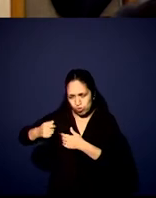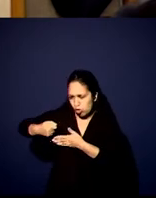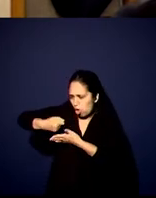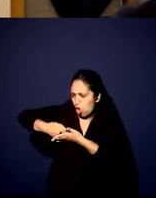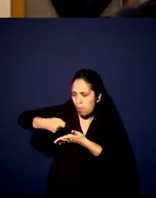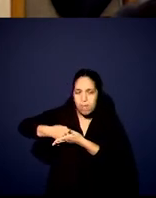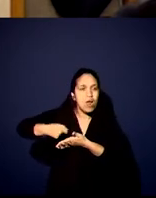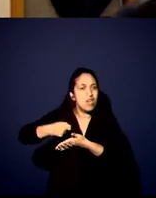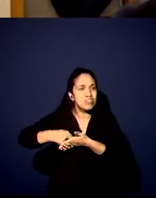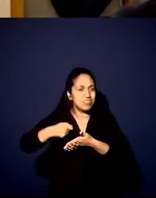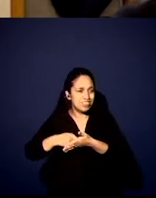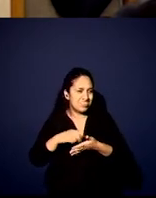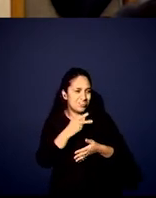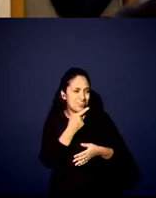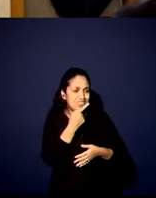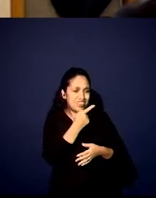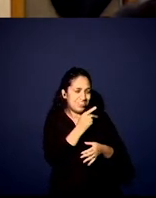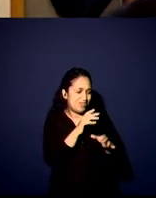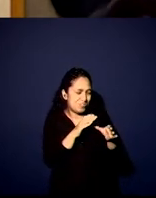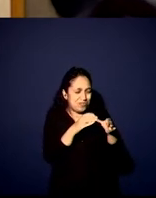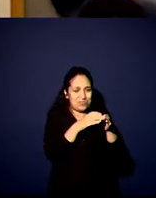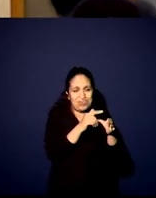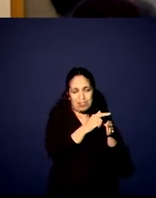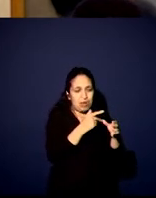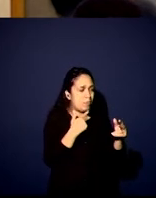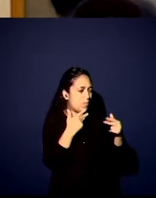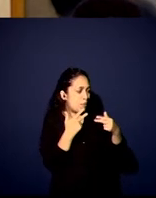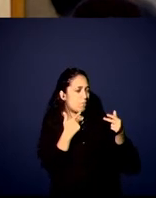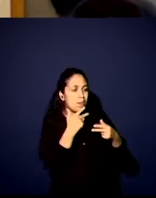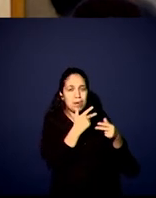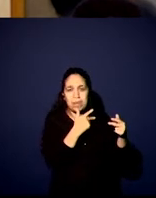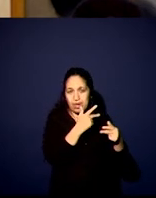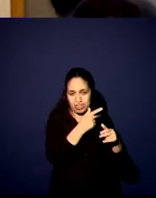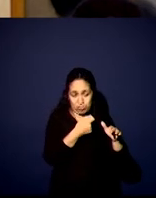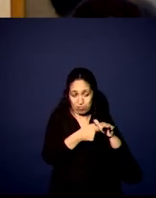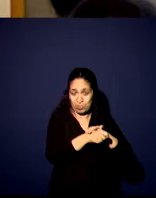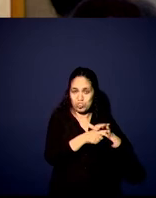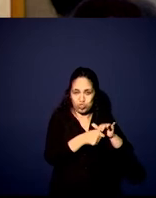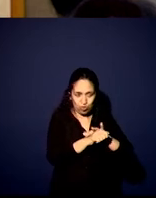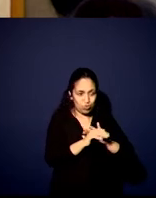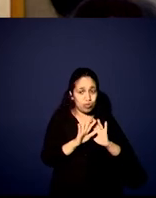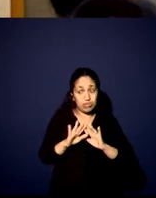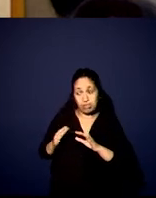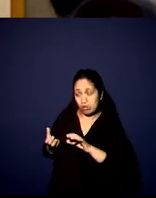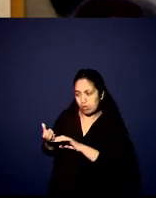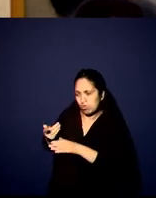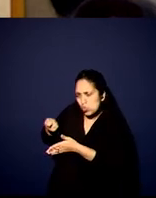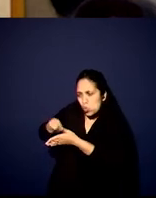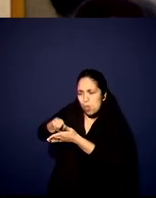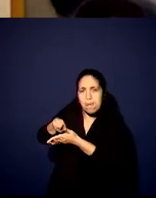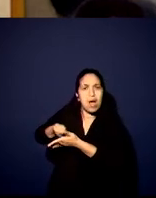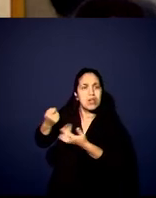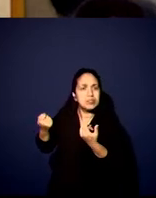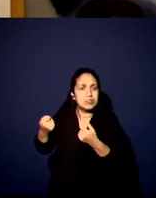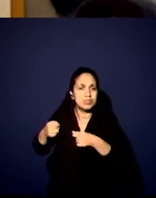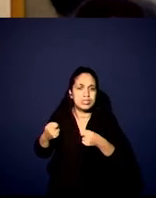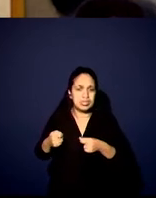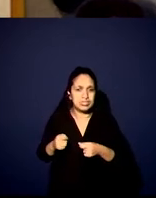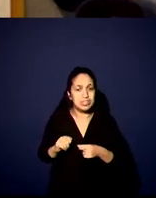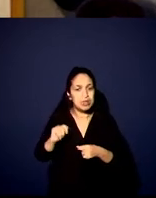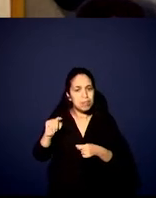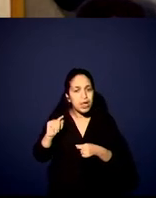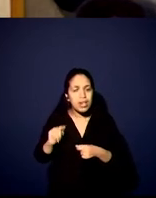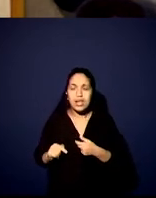eu dizia isso ali a pouco um grupo menor de investidores o congresso tem que ser cobrado muito para que